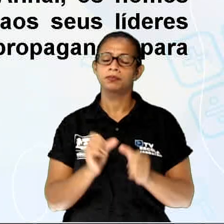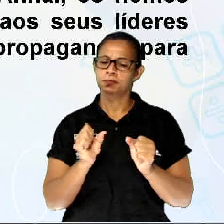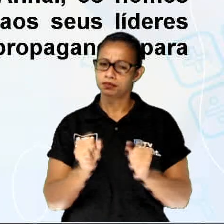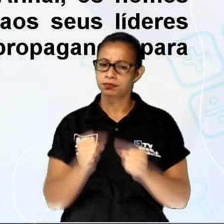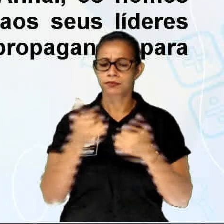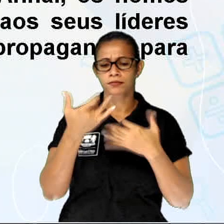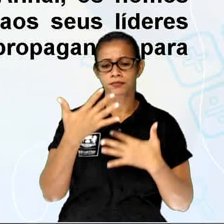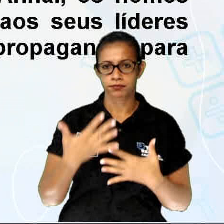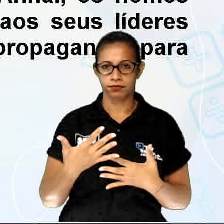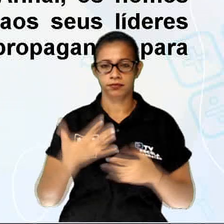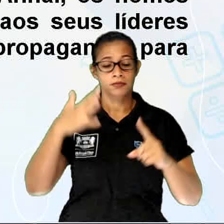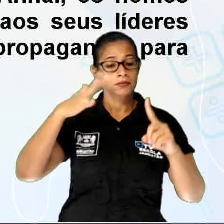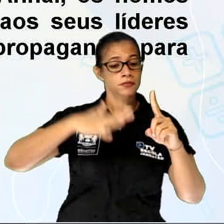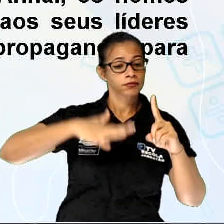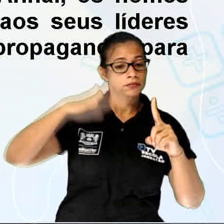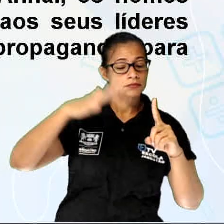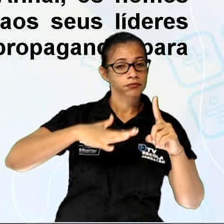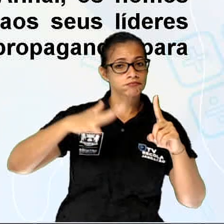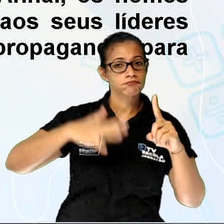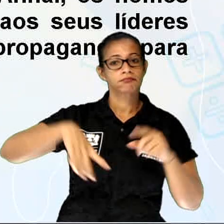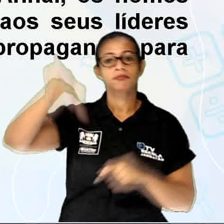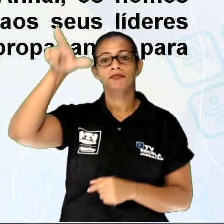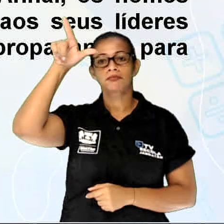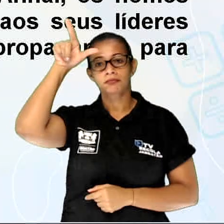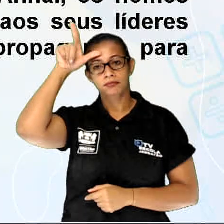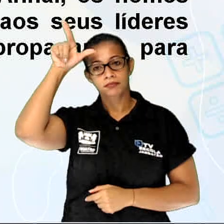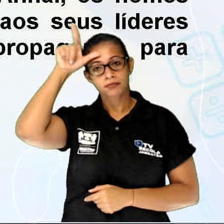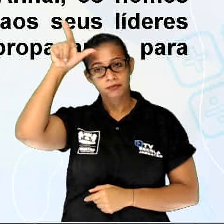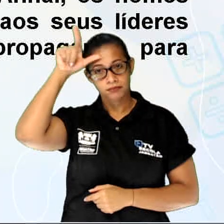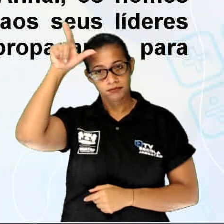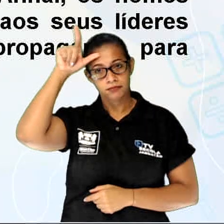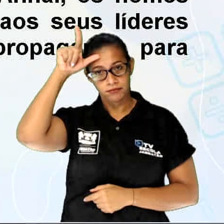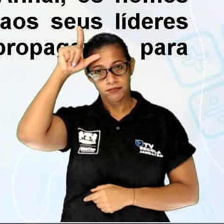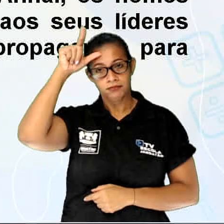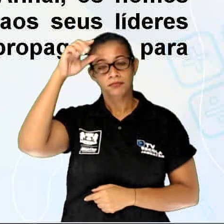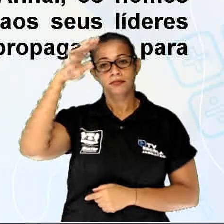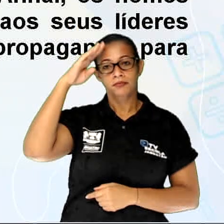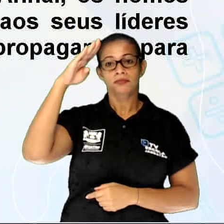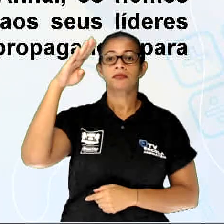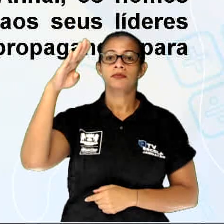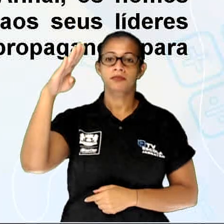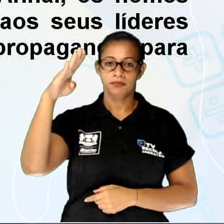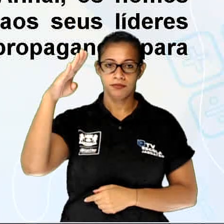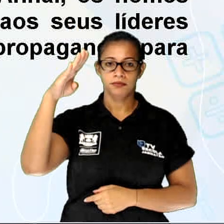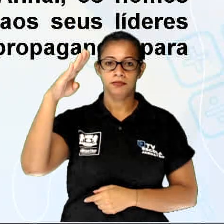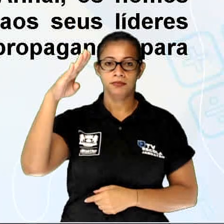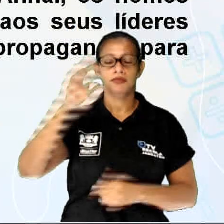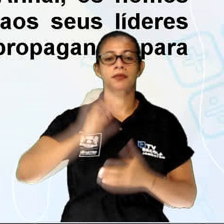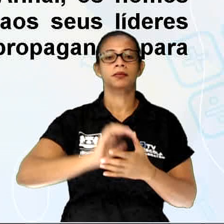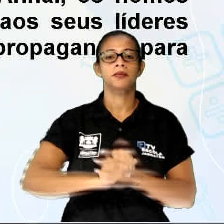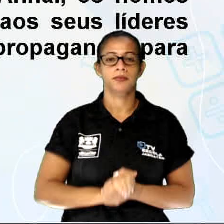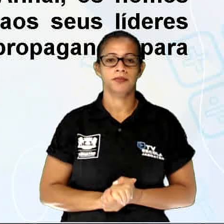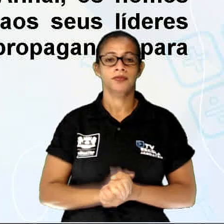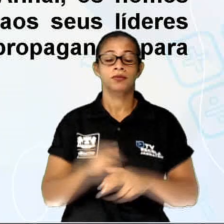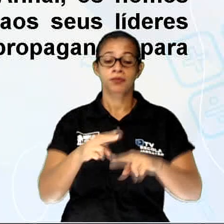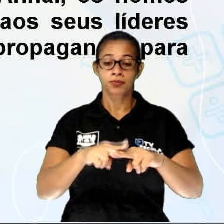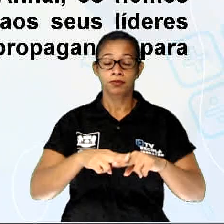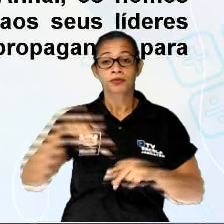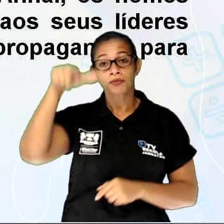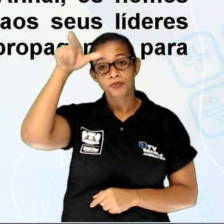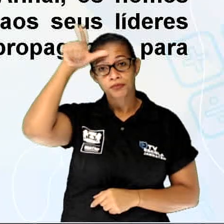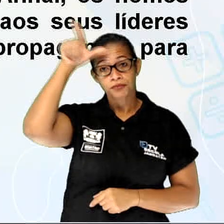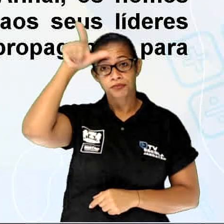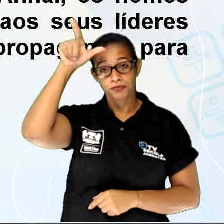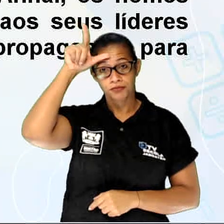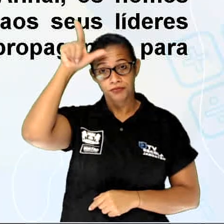é uma delas. Afinal, os nomes desses regimes fazem referência direta aos seus líderes ditadores,